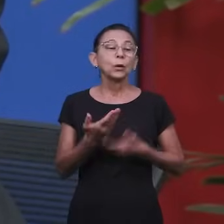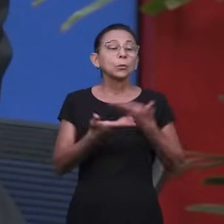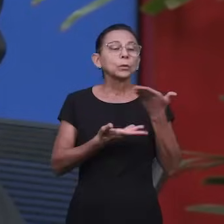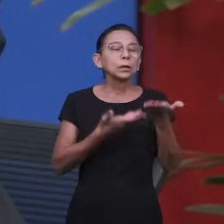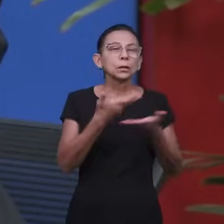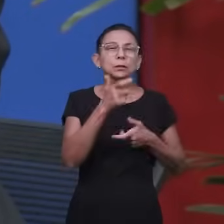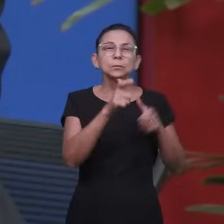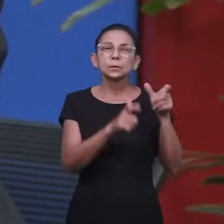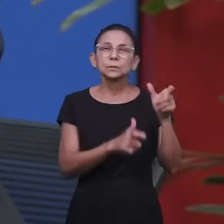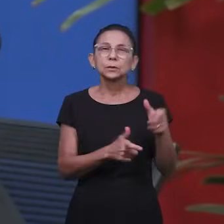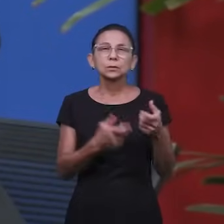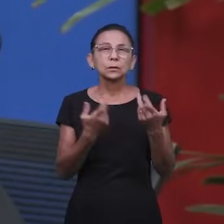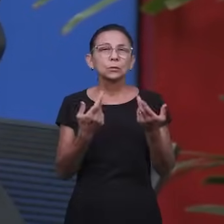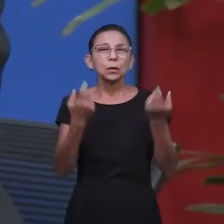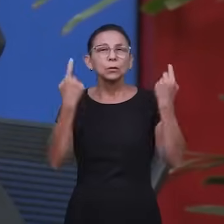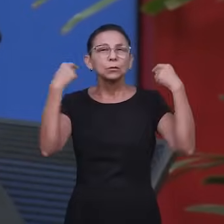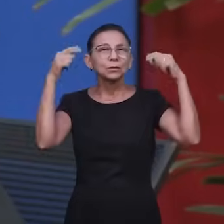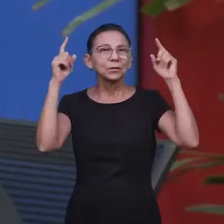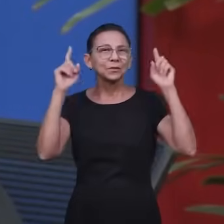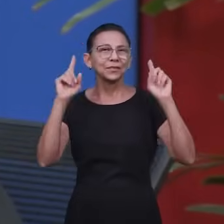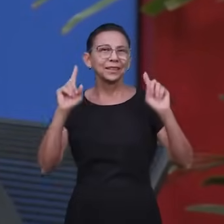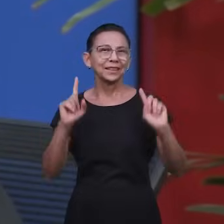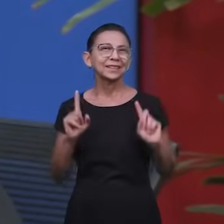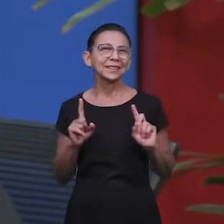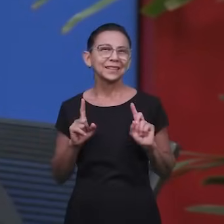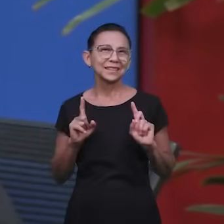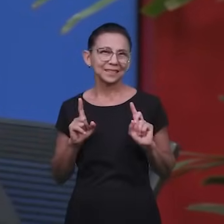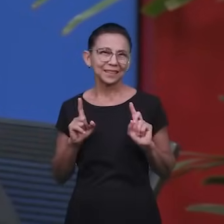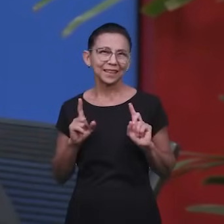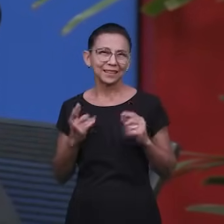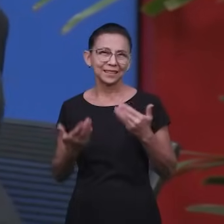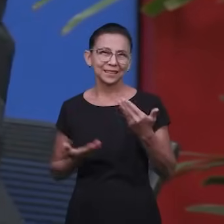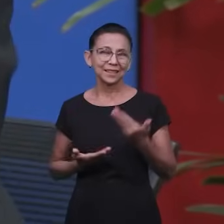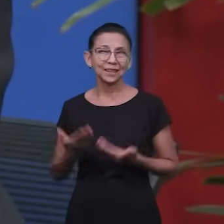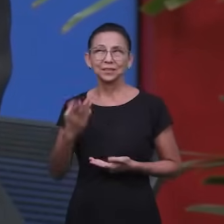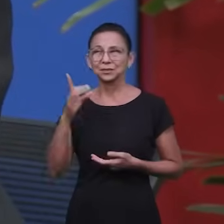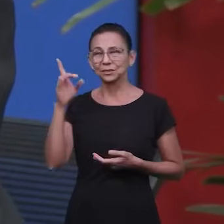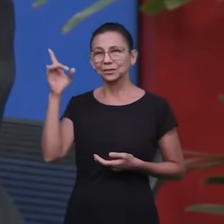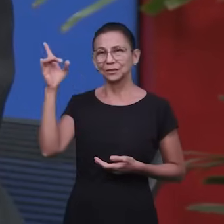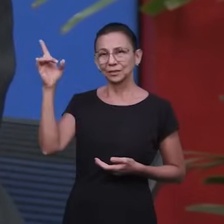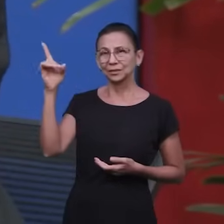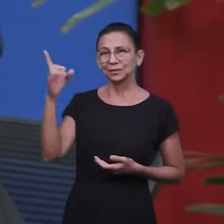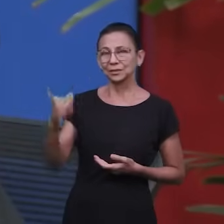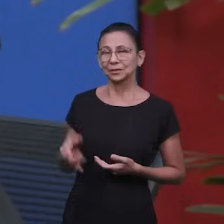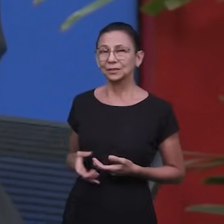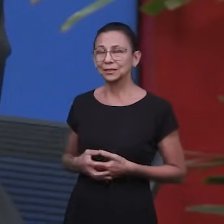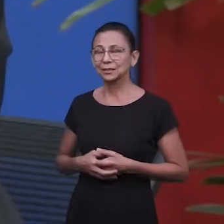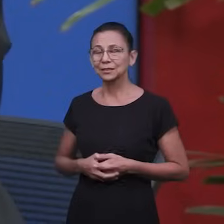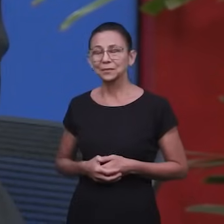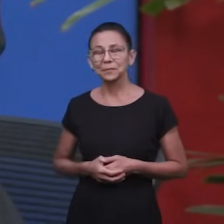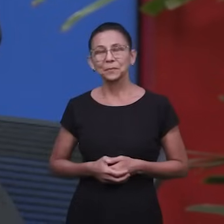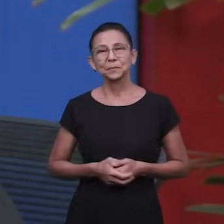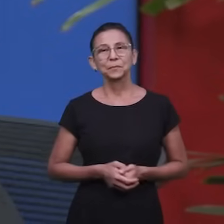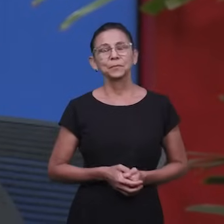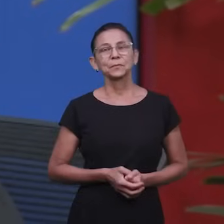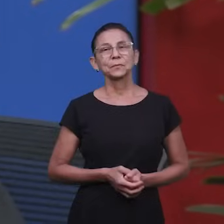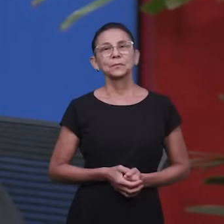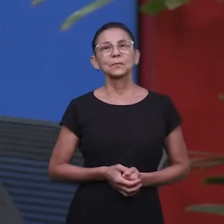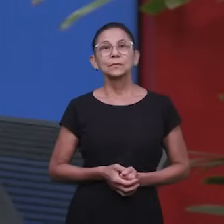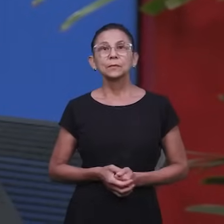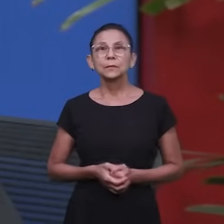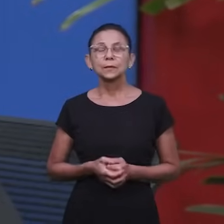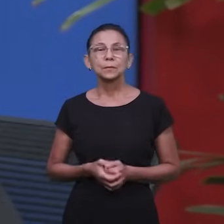coisas. E nesse caso, para a pessoa ligar ali de um ponto de ônibus, é porque ela está